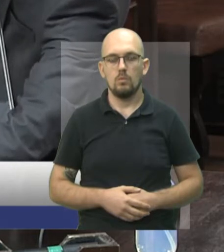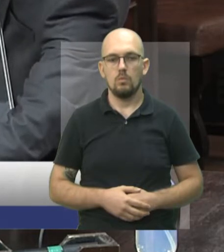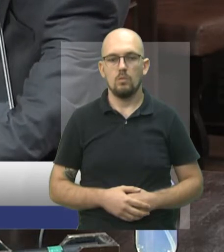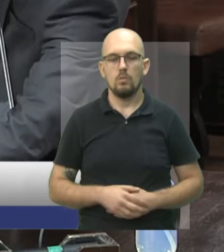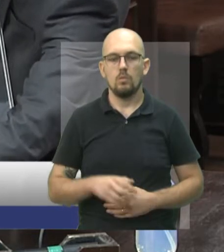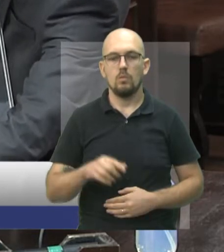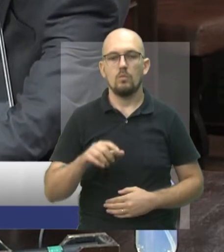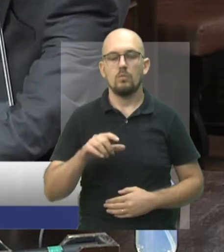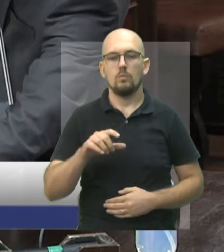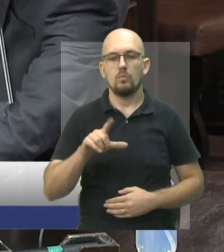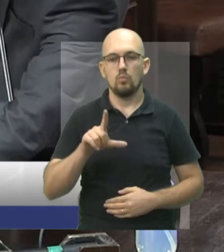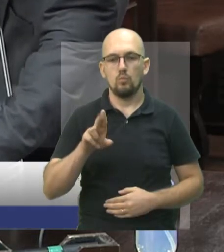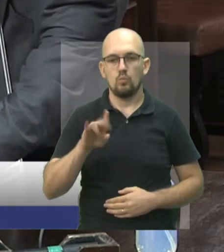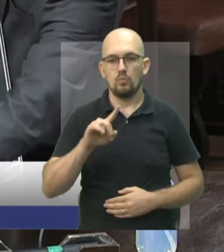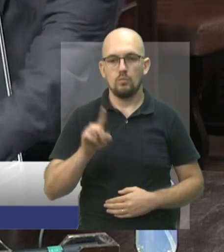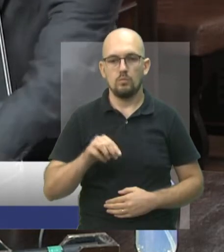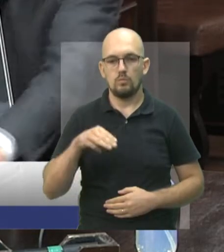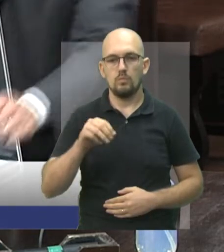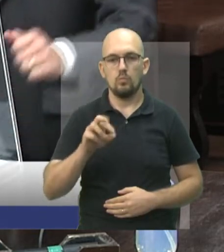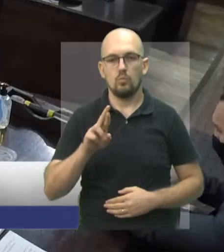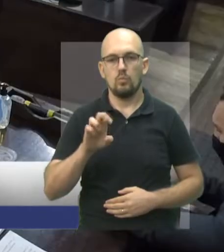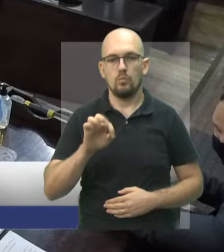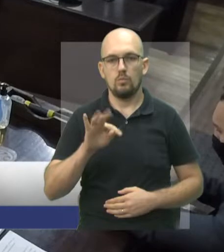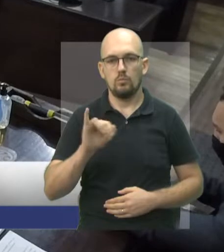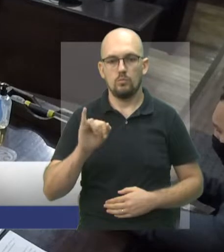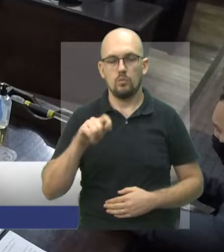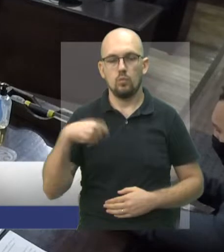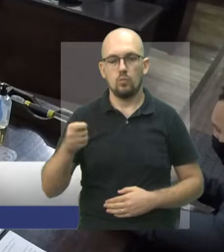Luiz Maurílio Moretti.